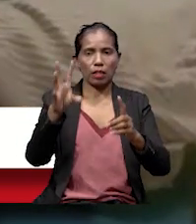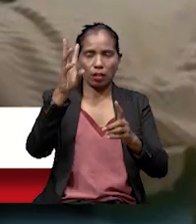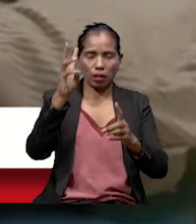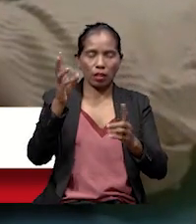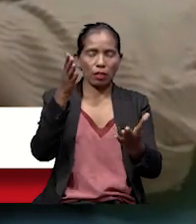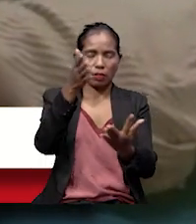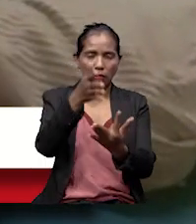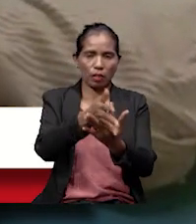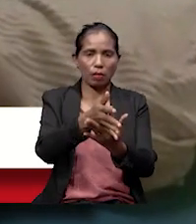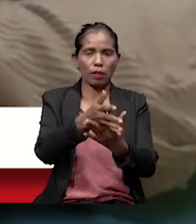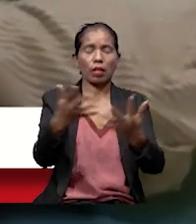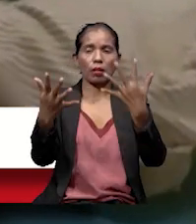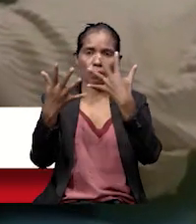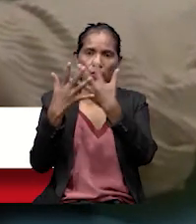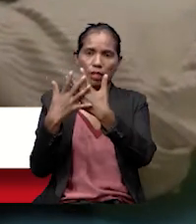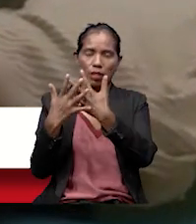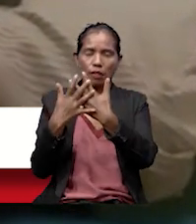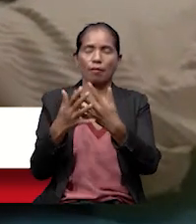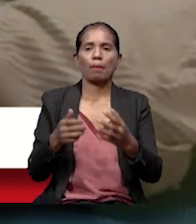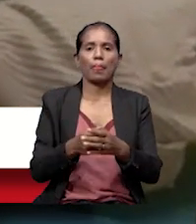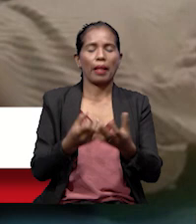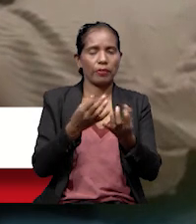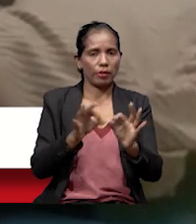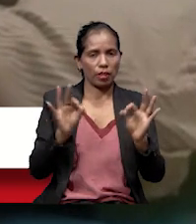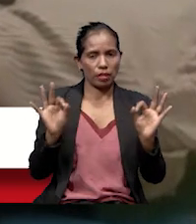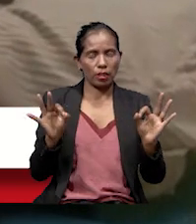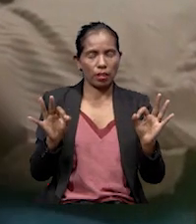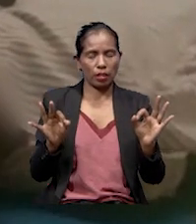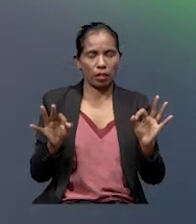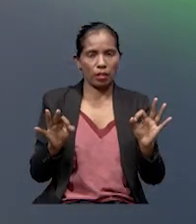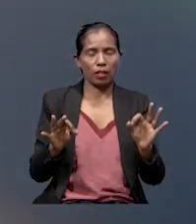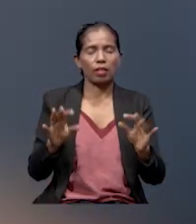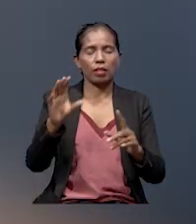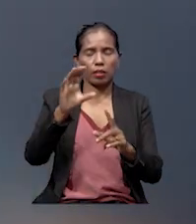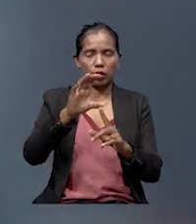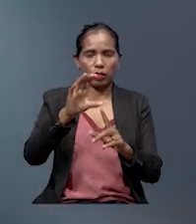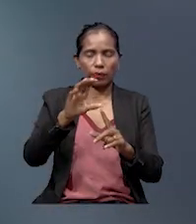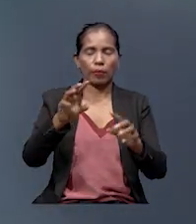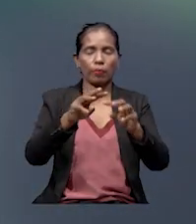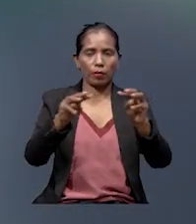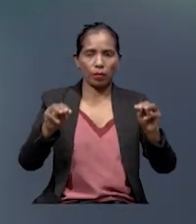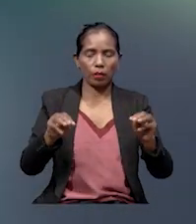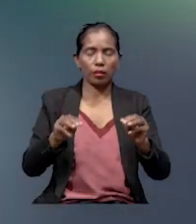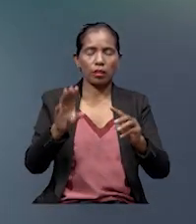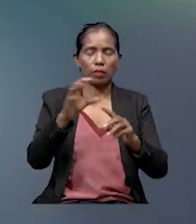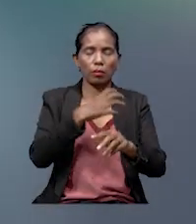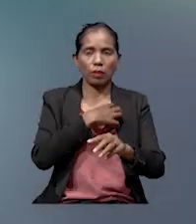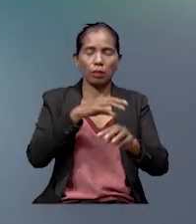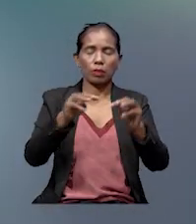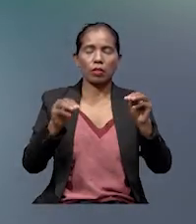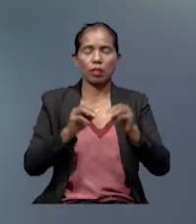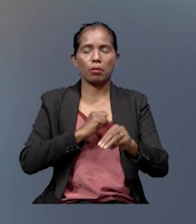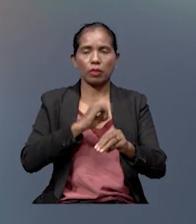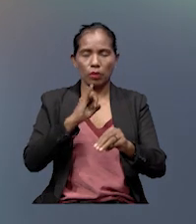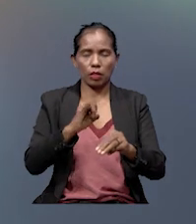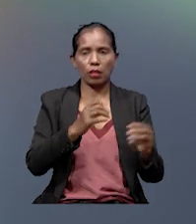prisão preventiva. Ramata e dene, Comando Município Cova Lima, Louris na Inen,